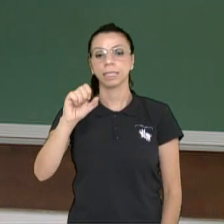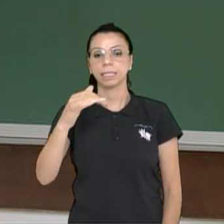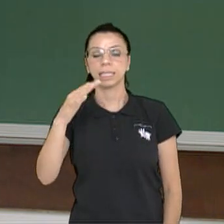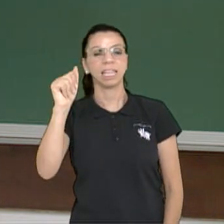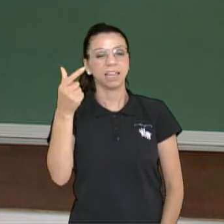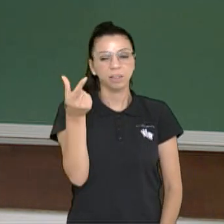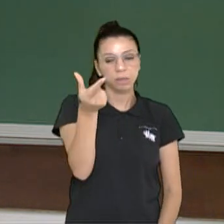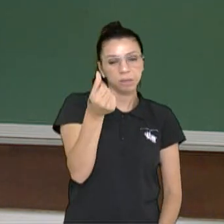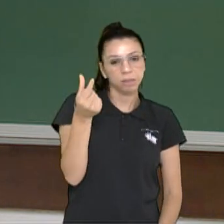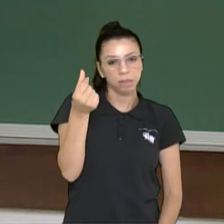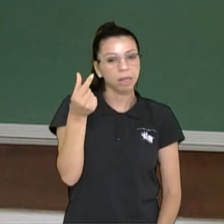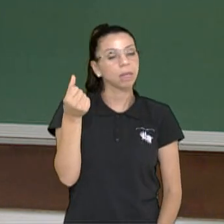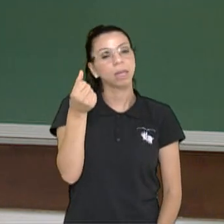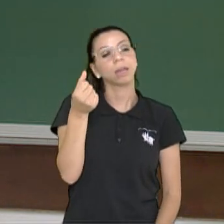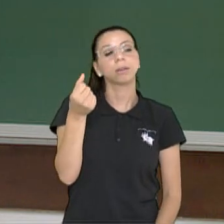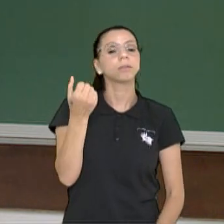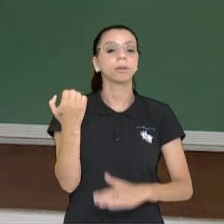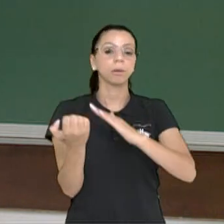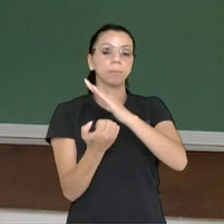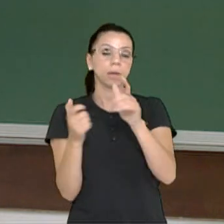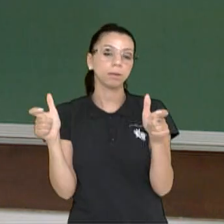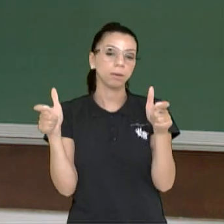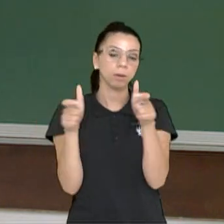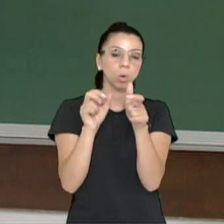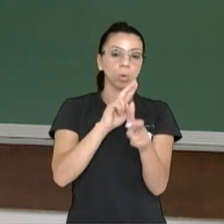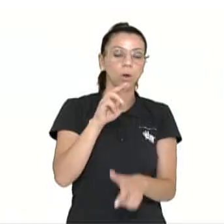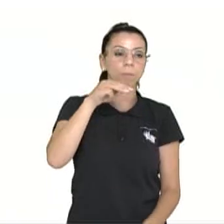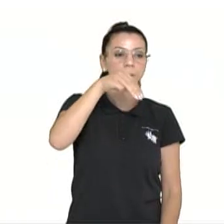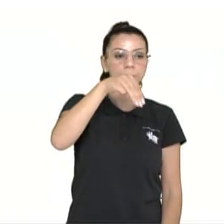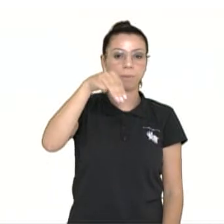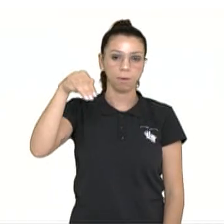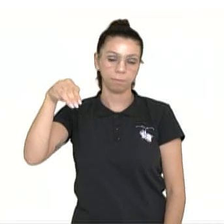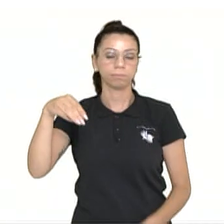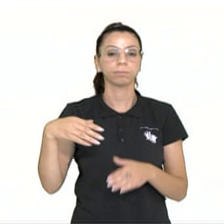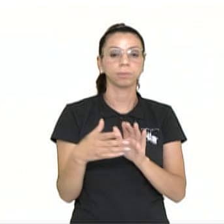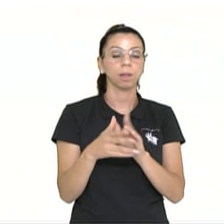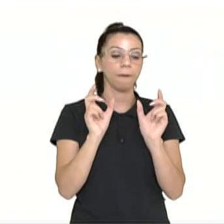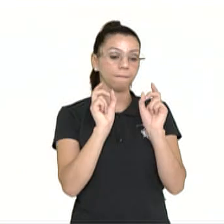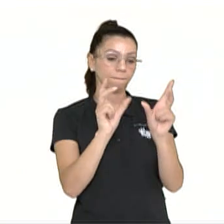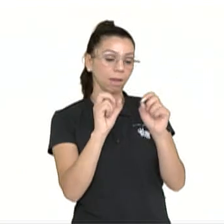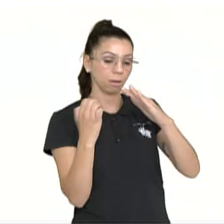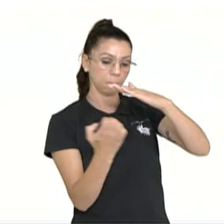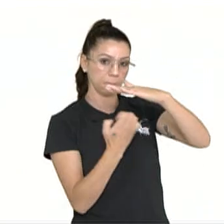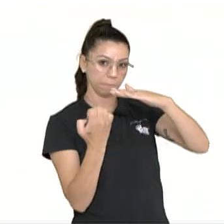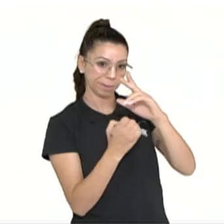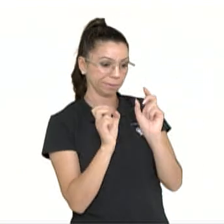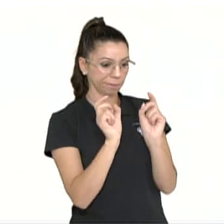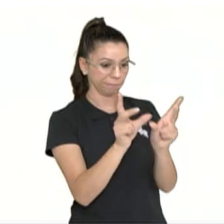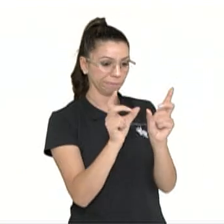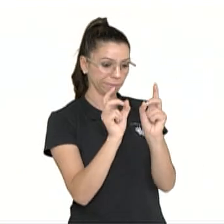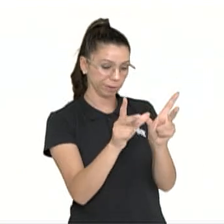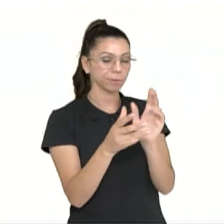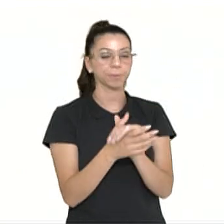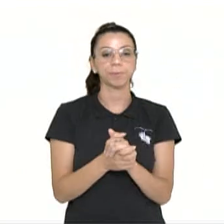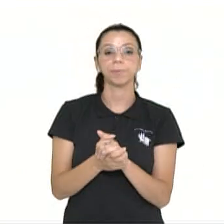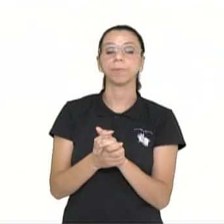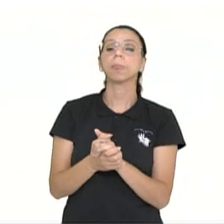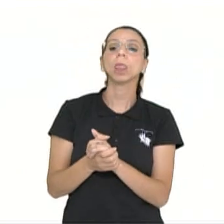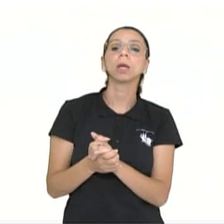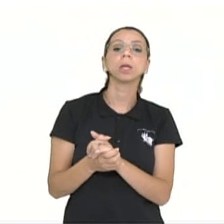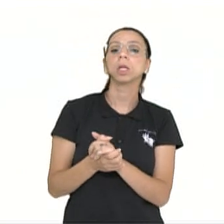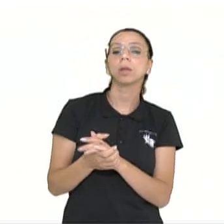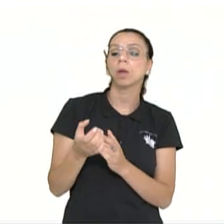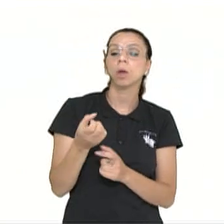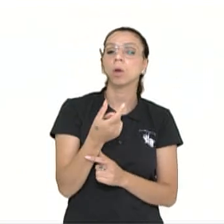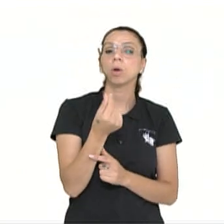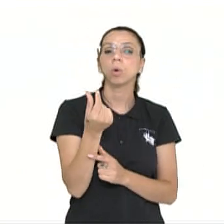são chamadas de ME, que se encontram à venda. Então, são empresas que estão sendo vendidas e esse faturamento que está